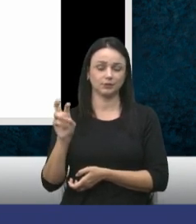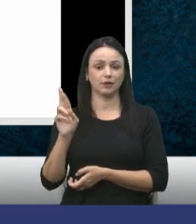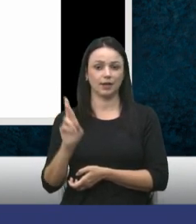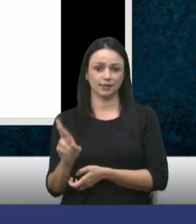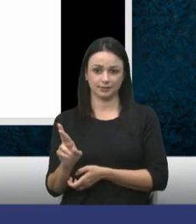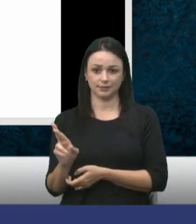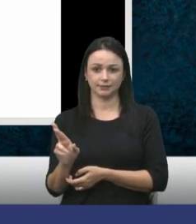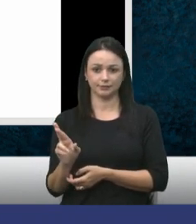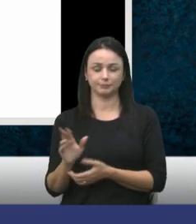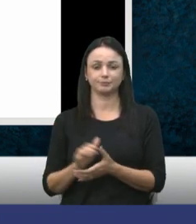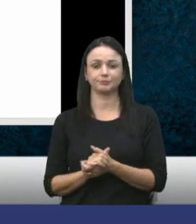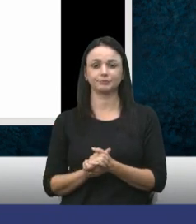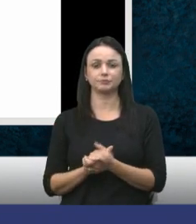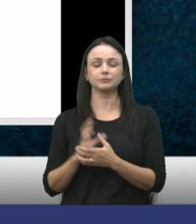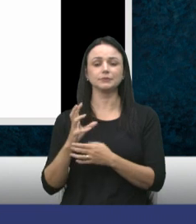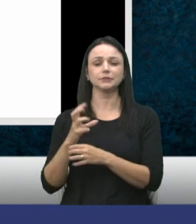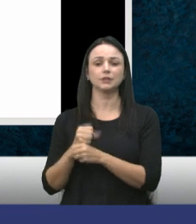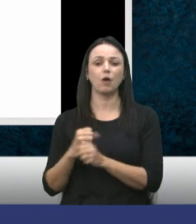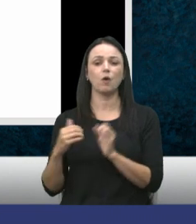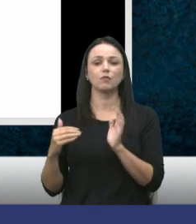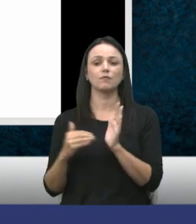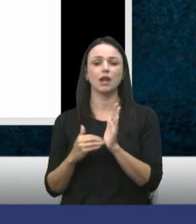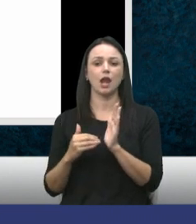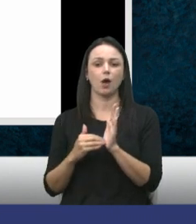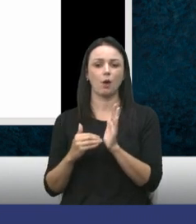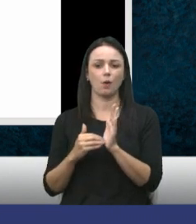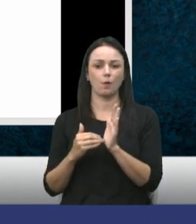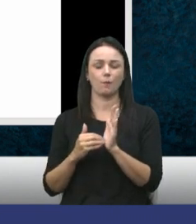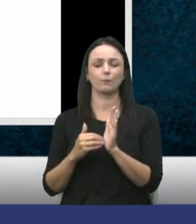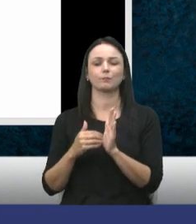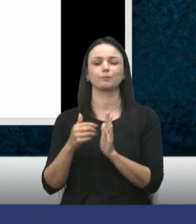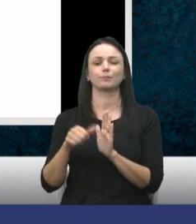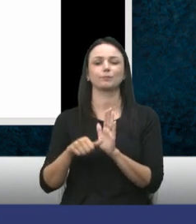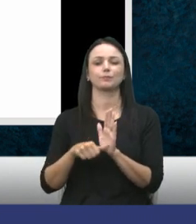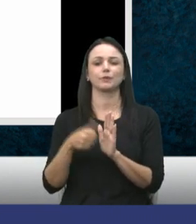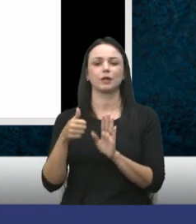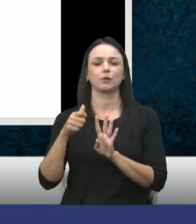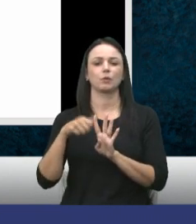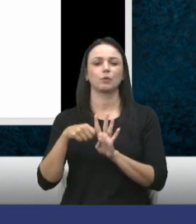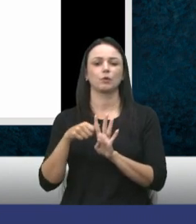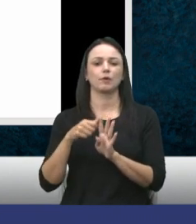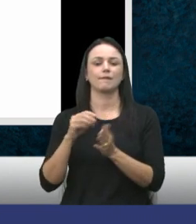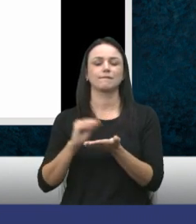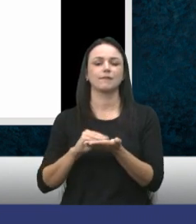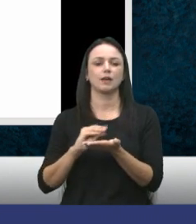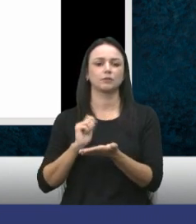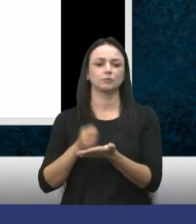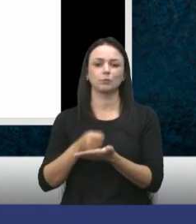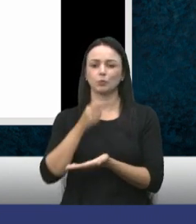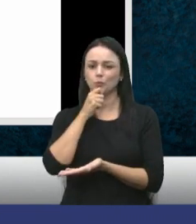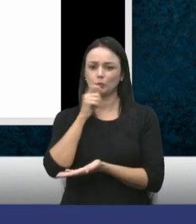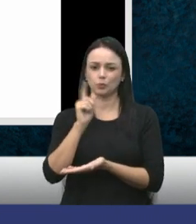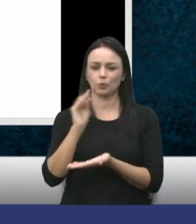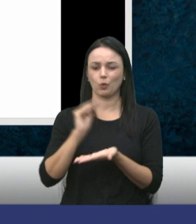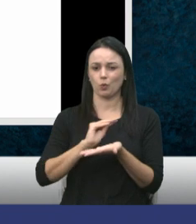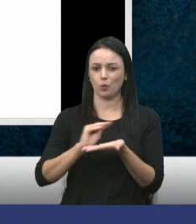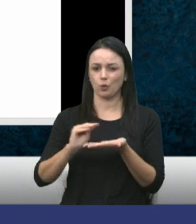20.824.055, e o saldo final no primeiro quadrimestre de restos a pagar não processados